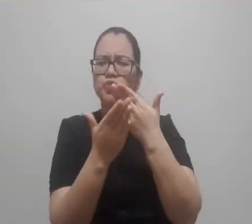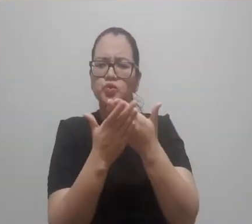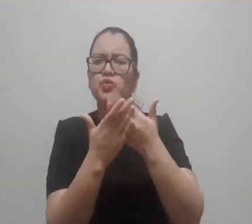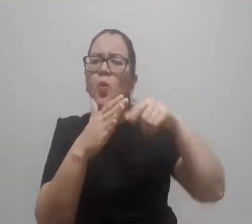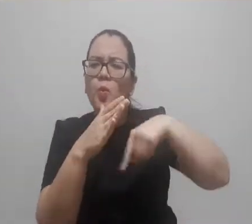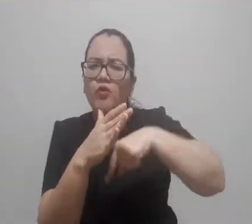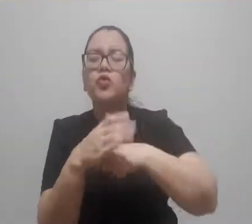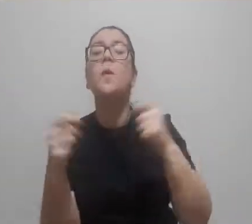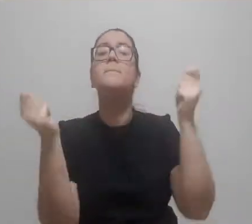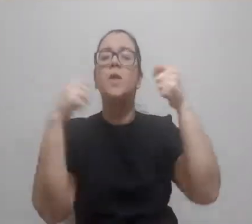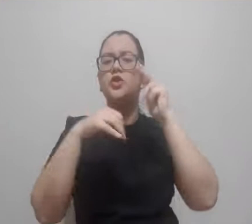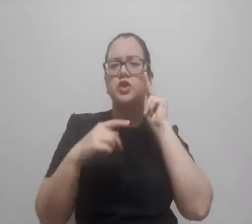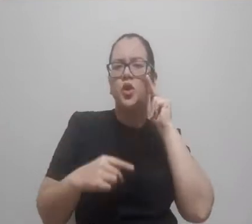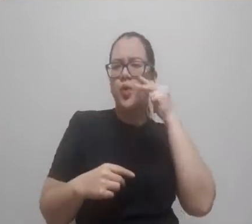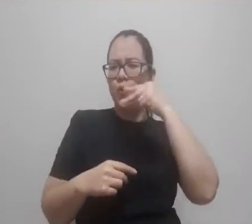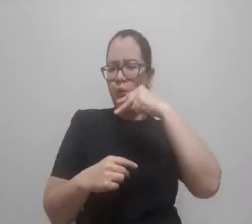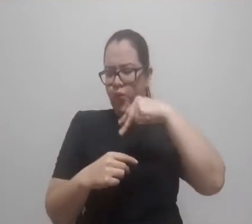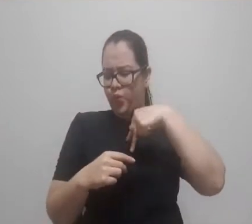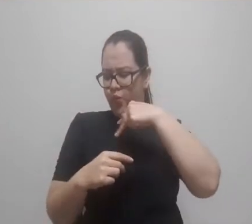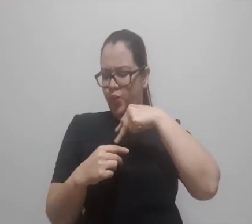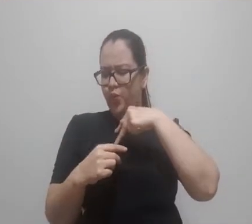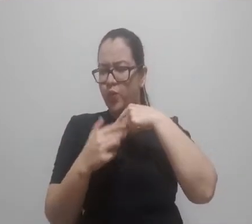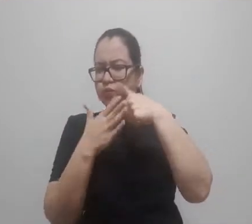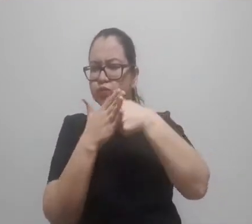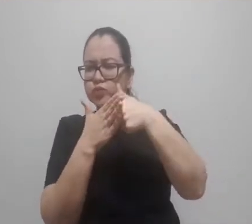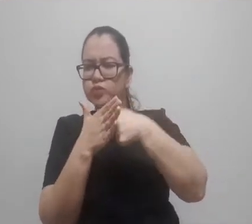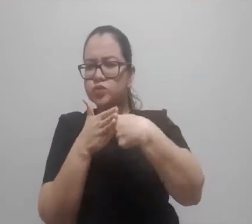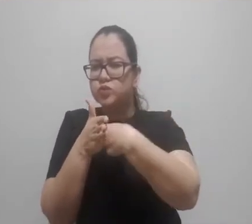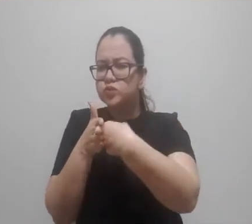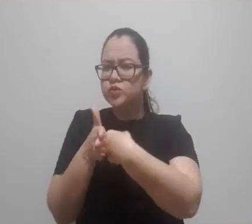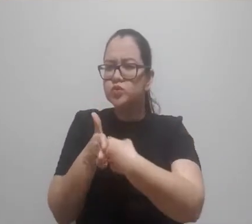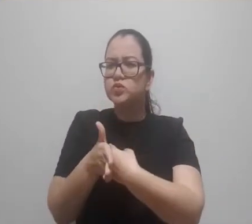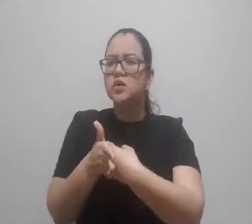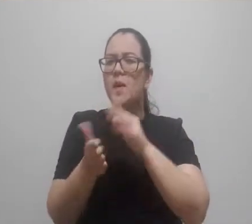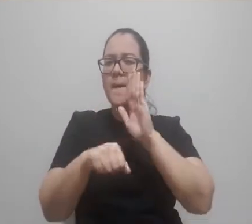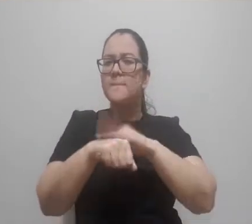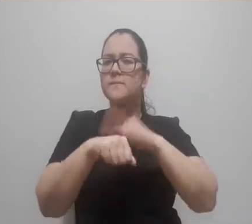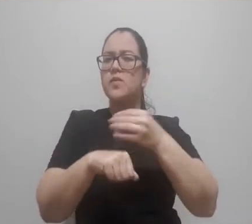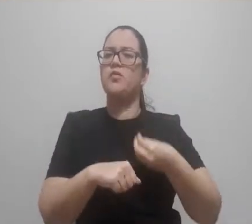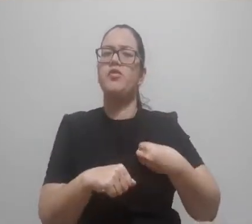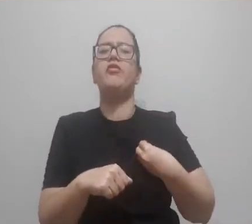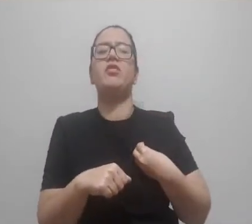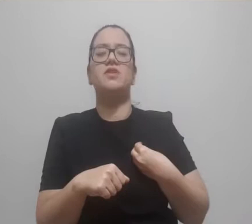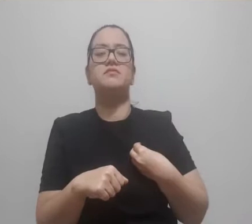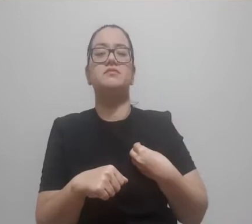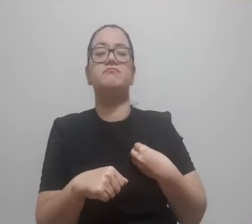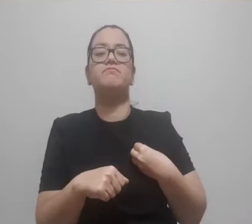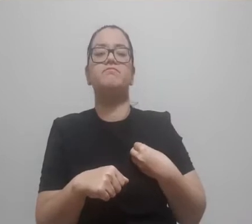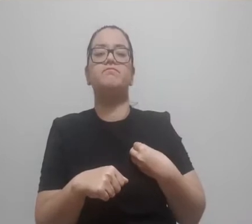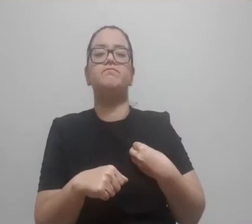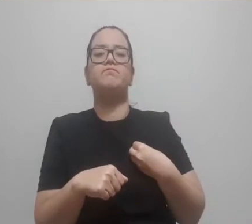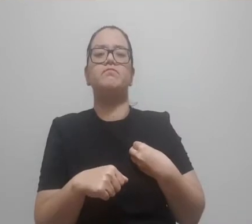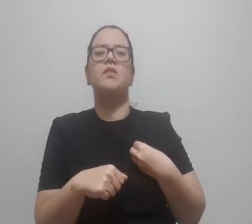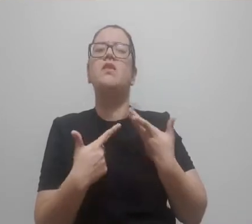que é uma maneira muito honesta, muito sincera de nós podermos nos avaliar. Como está a nossa